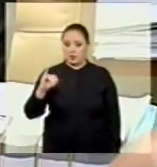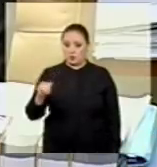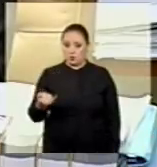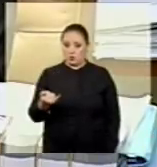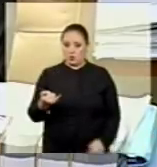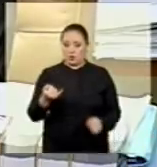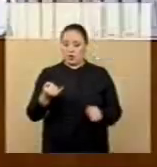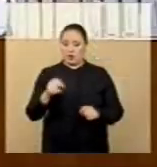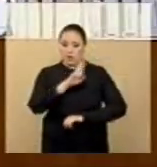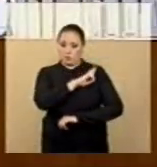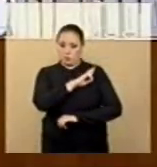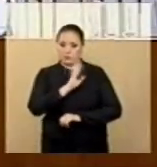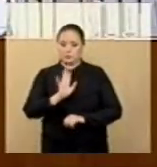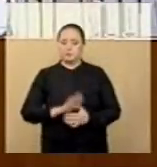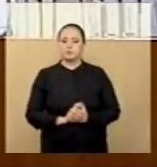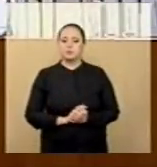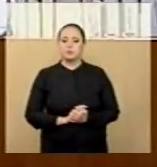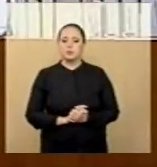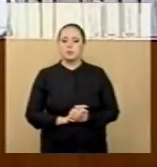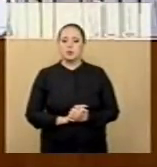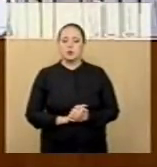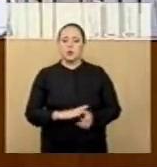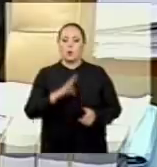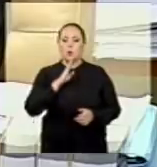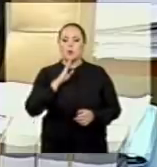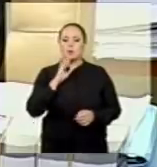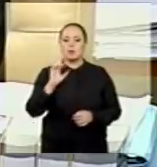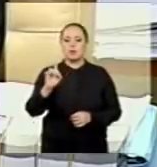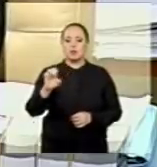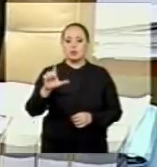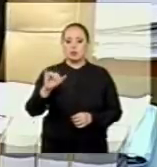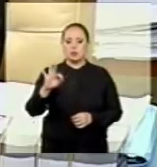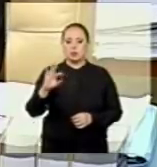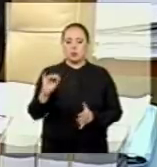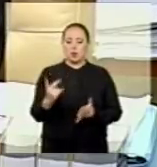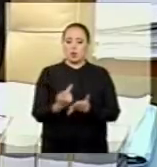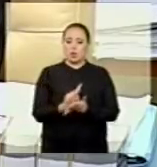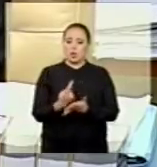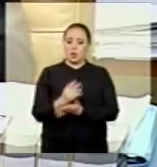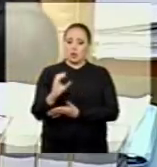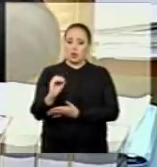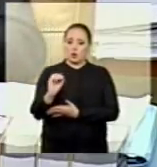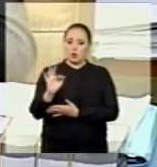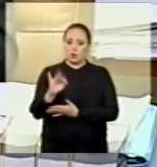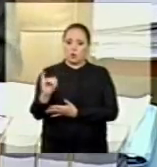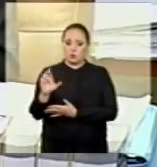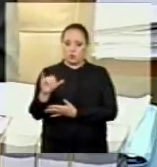2. Conhecer dos delitos e erros de ofício que